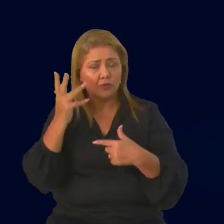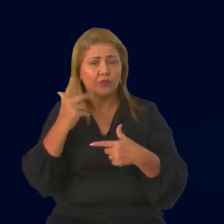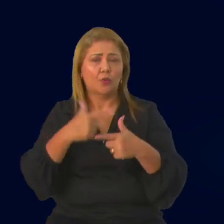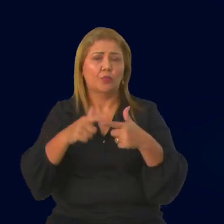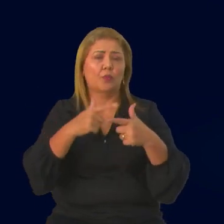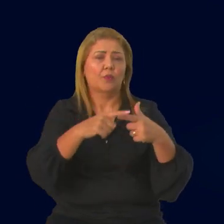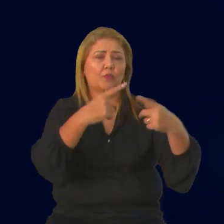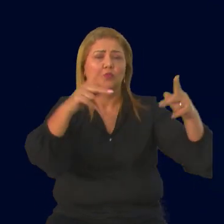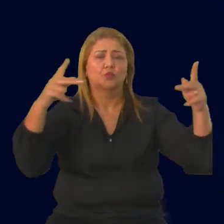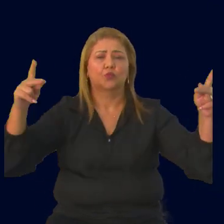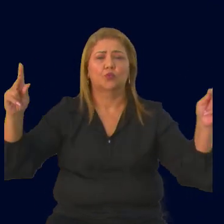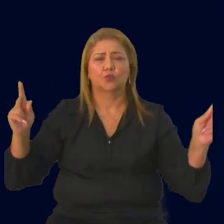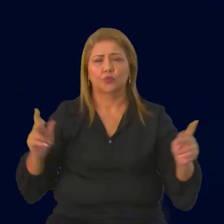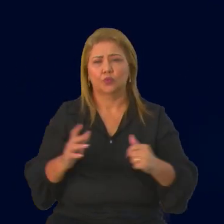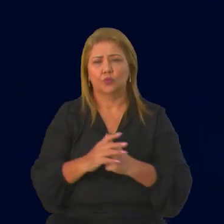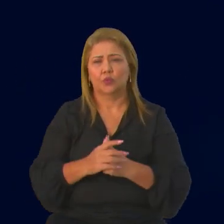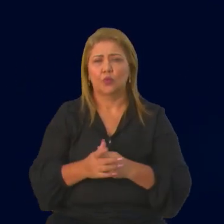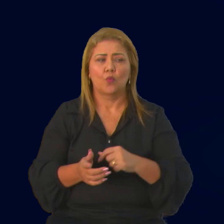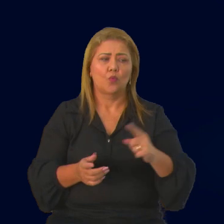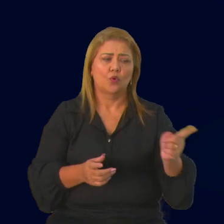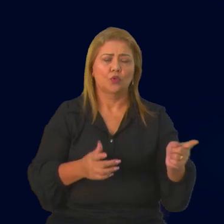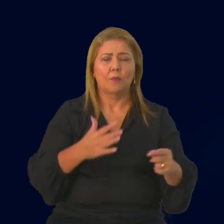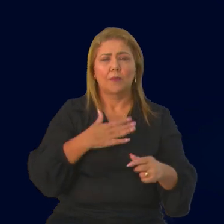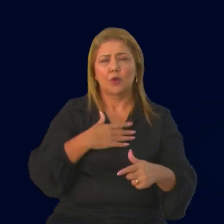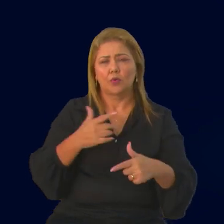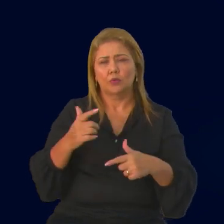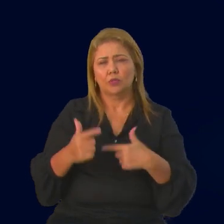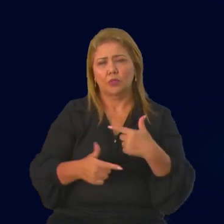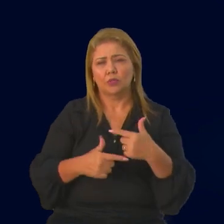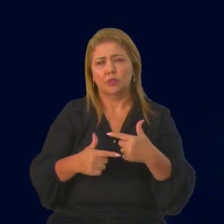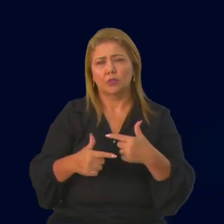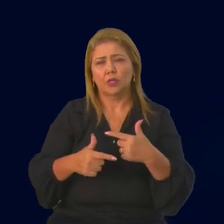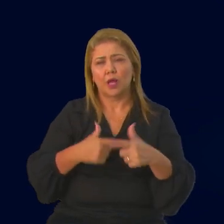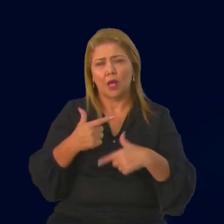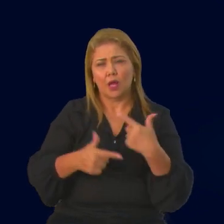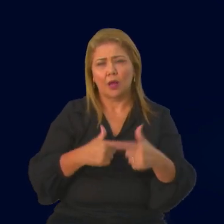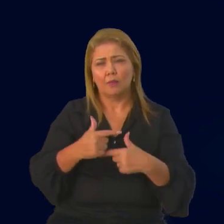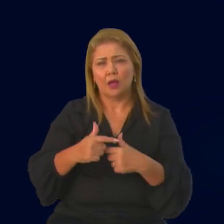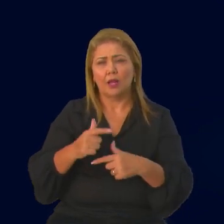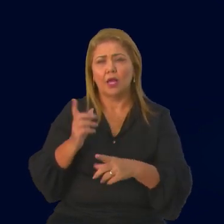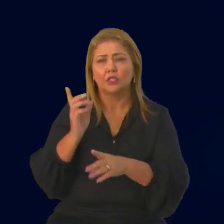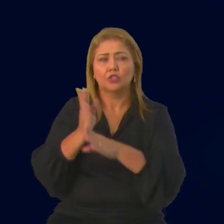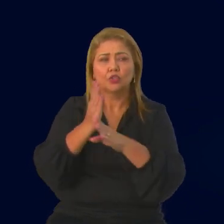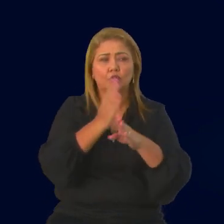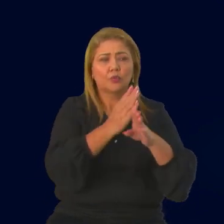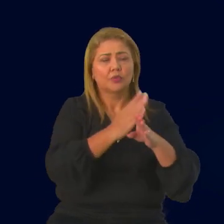outros. E o outro, o meu trabalho é achar soluções para as pessoas.